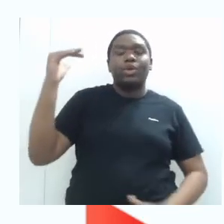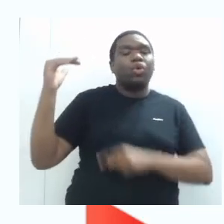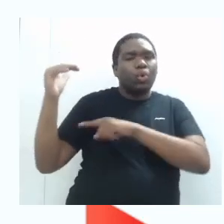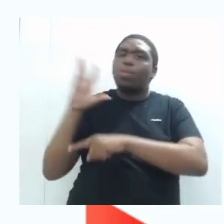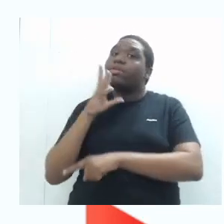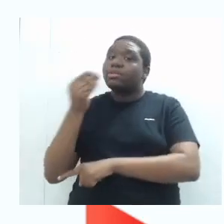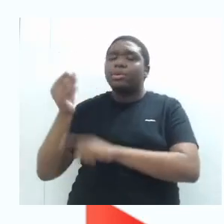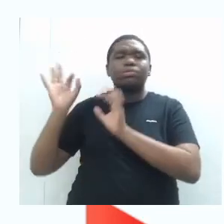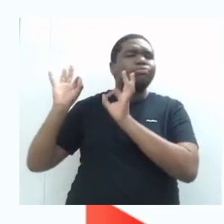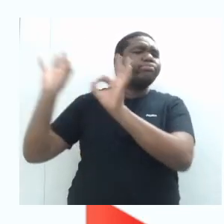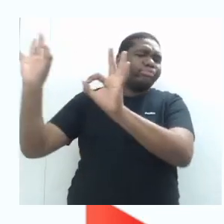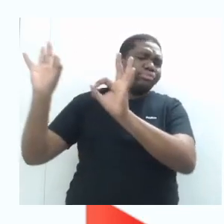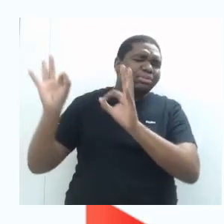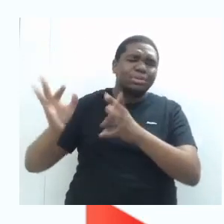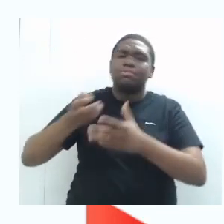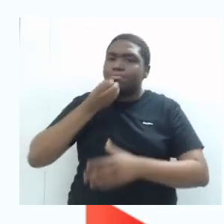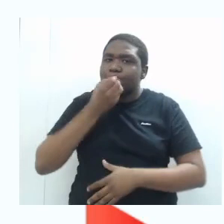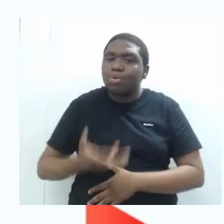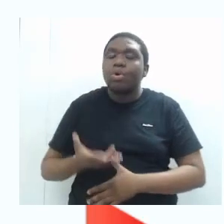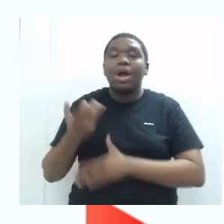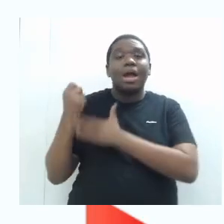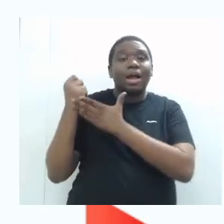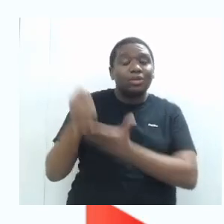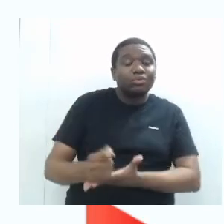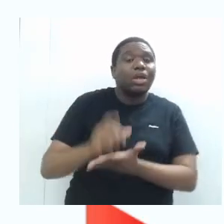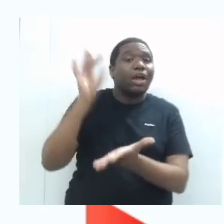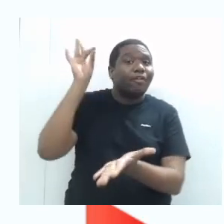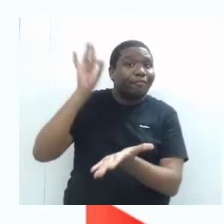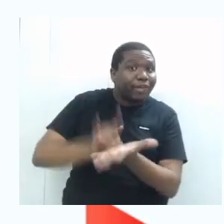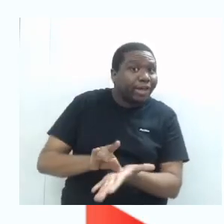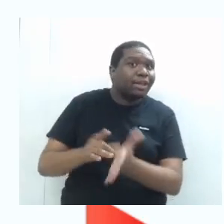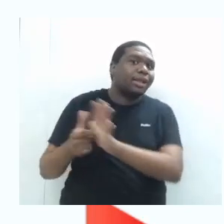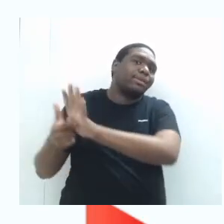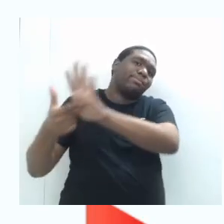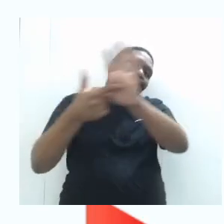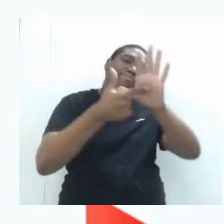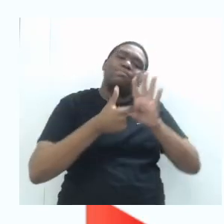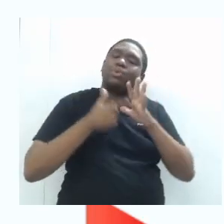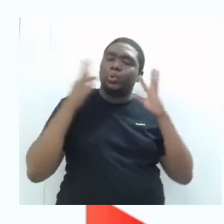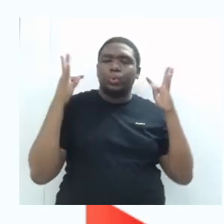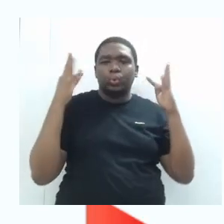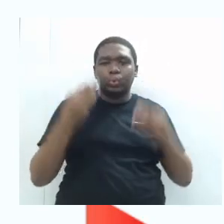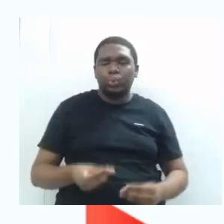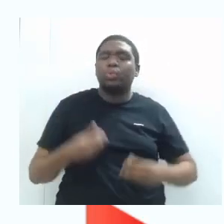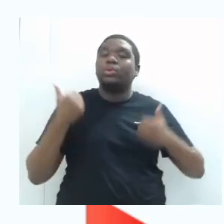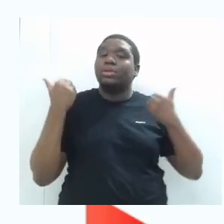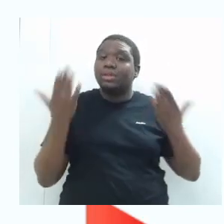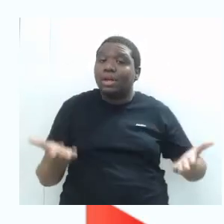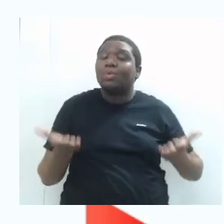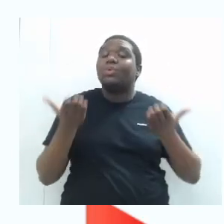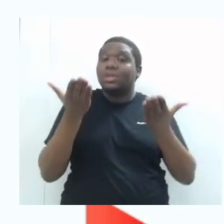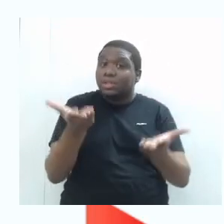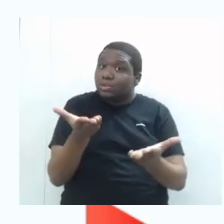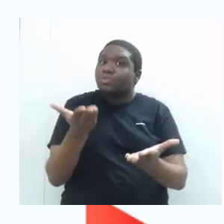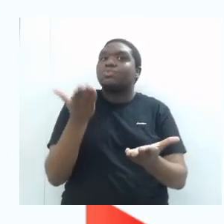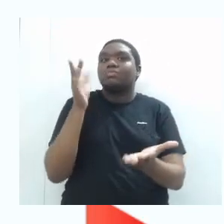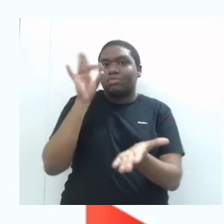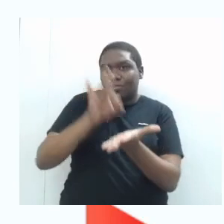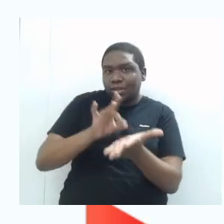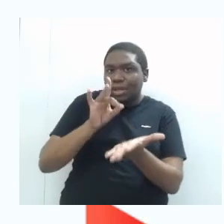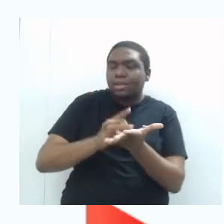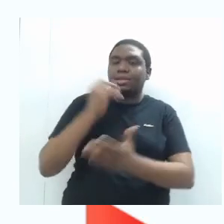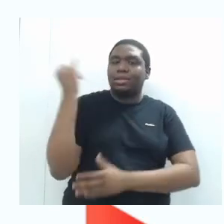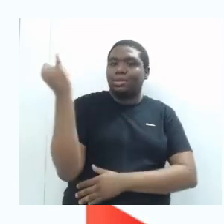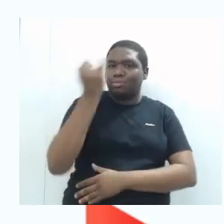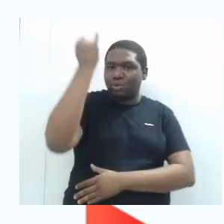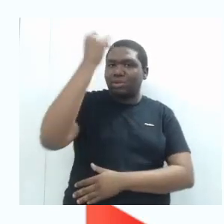vai o que? Assessorar a verdade sobre as coisas. Então é justamente esse ponto em destaque que está